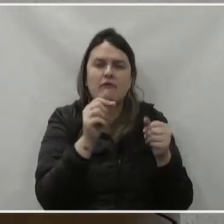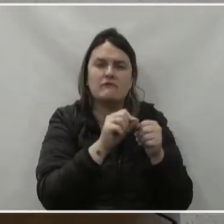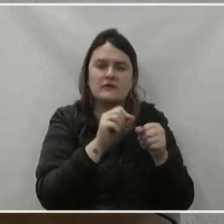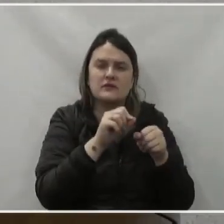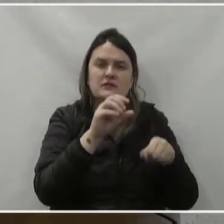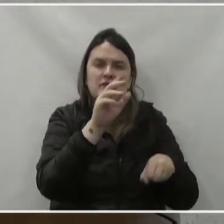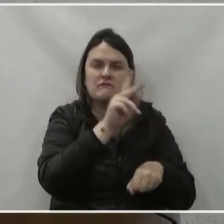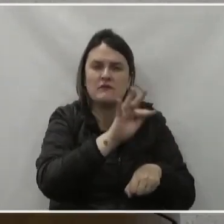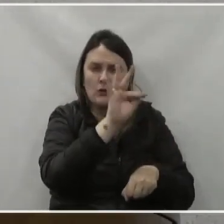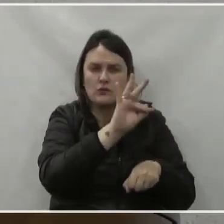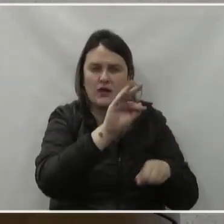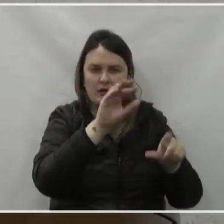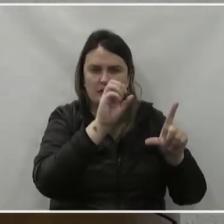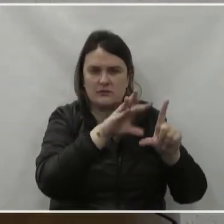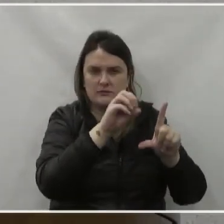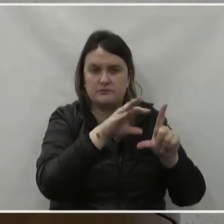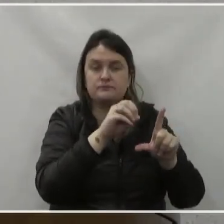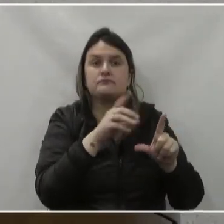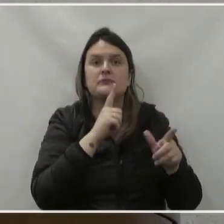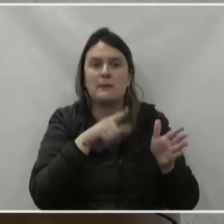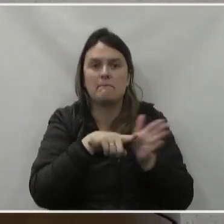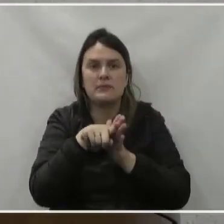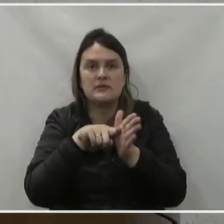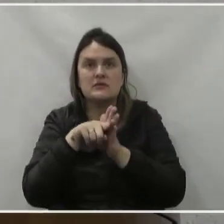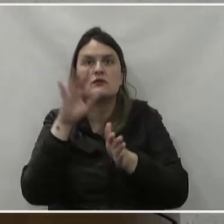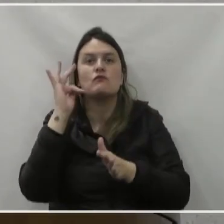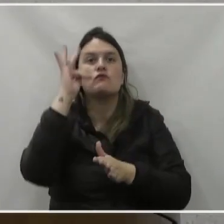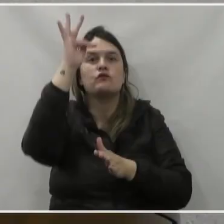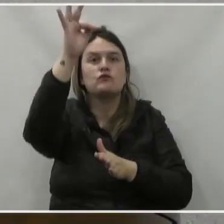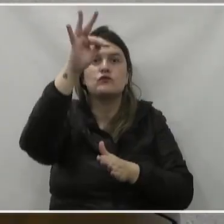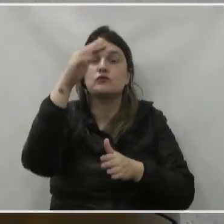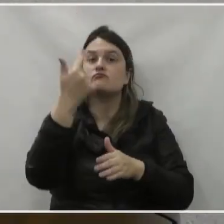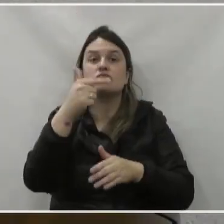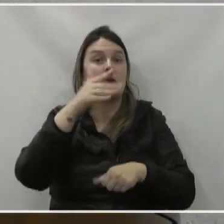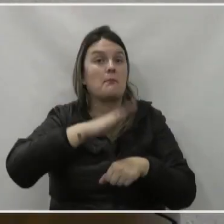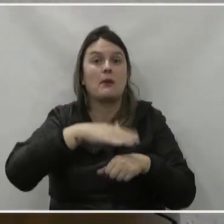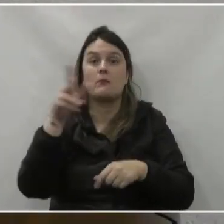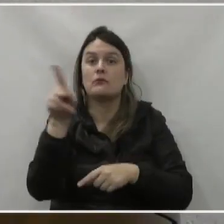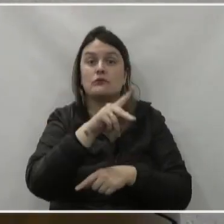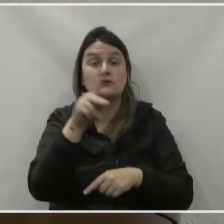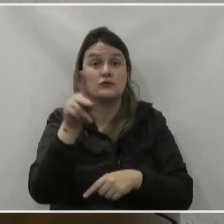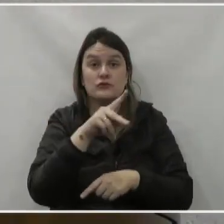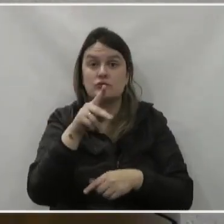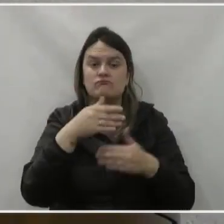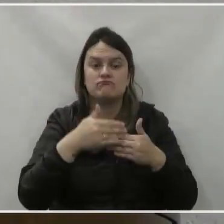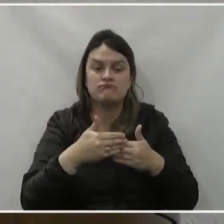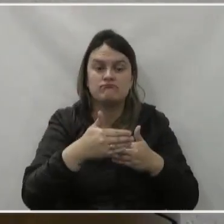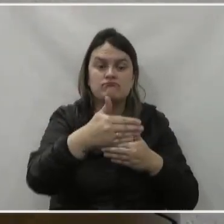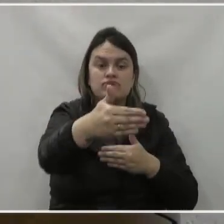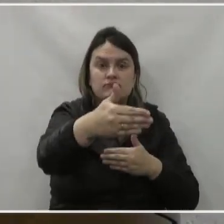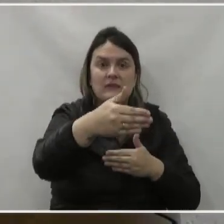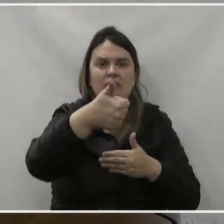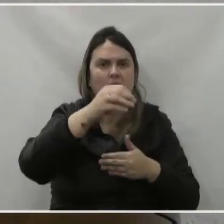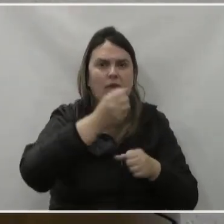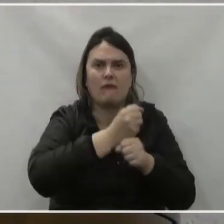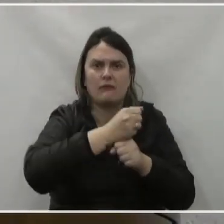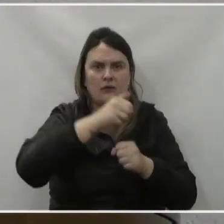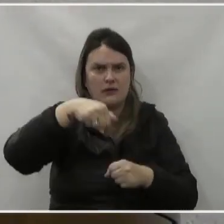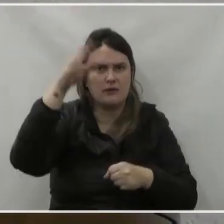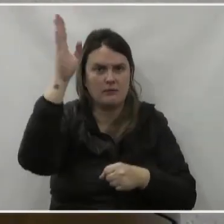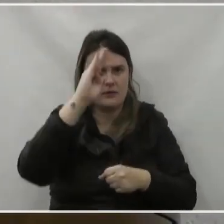e diversas pesquisas apontam para um possível apagão de professores num curto prazo de tempo no